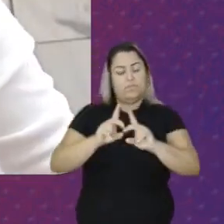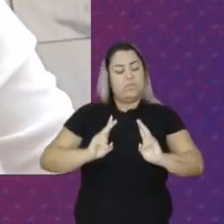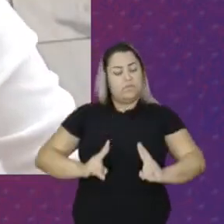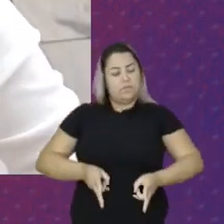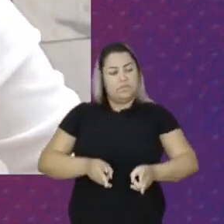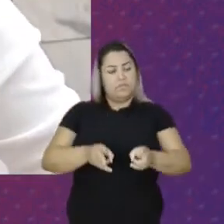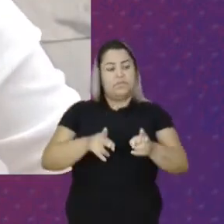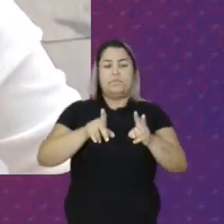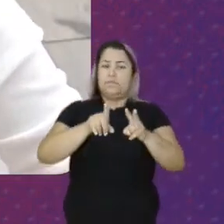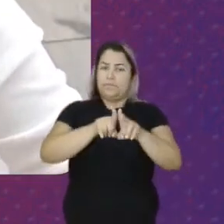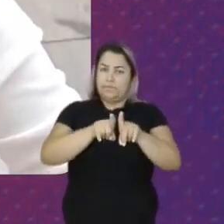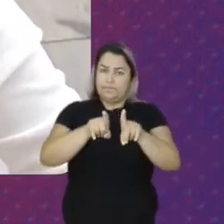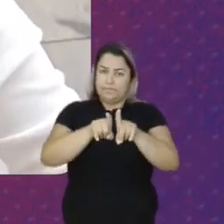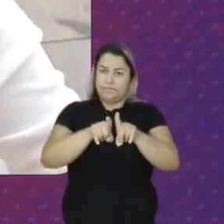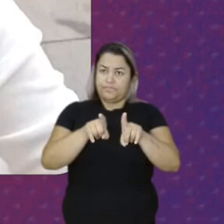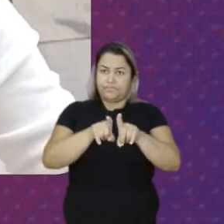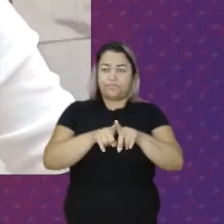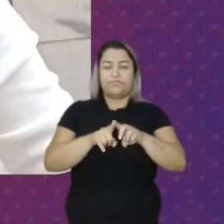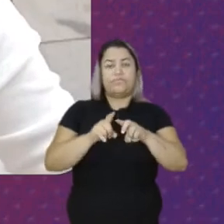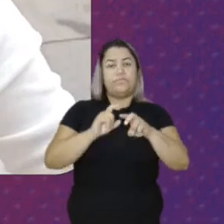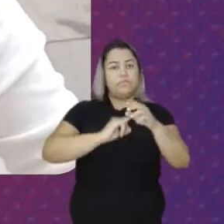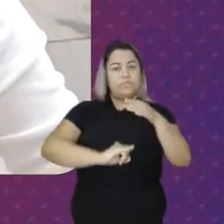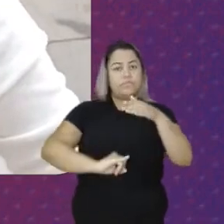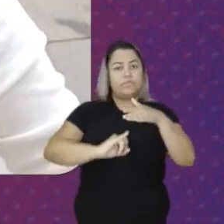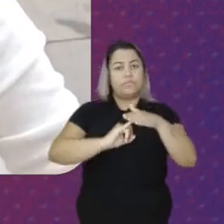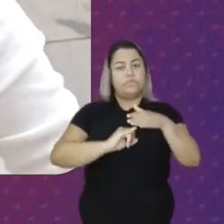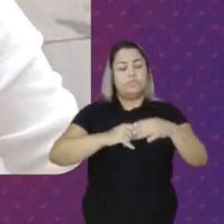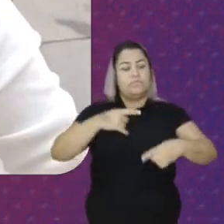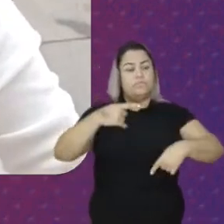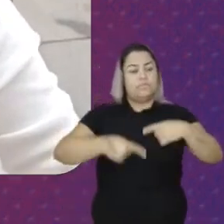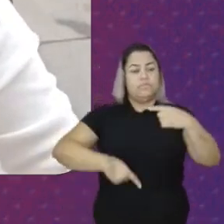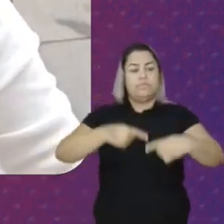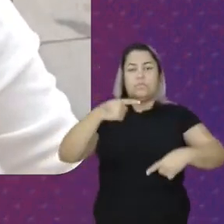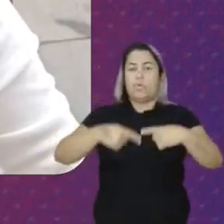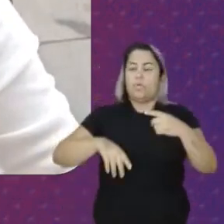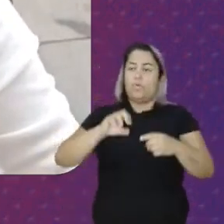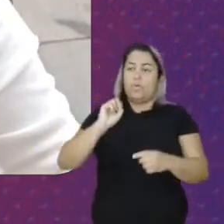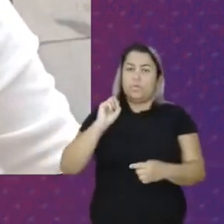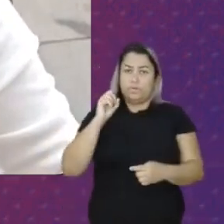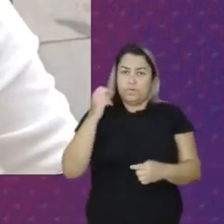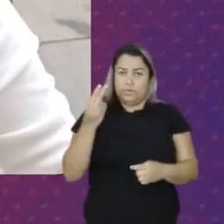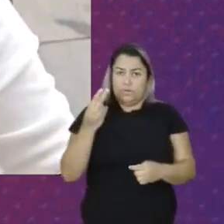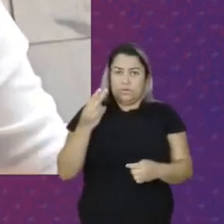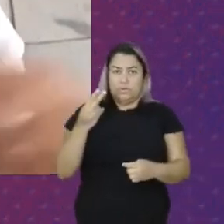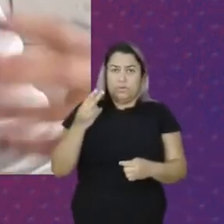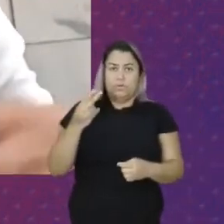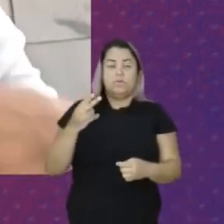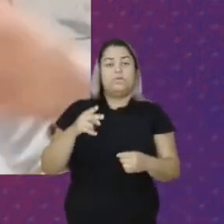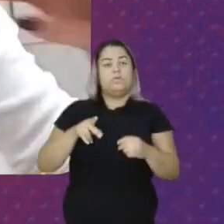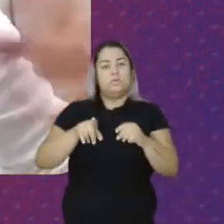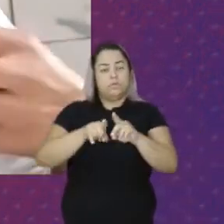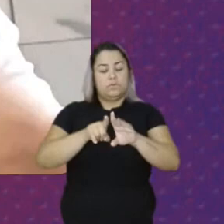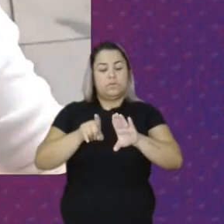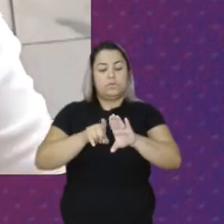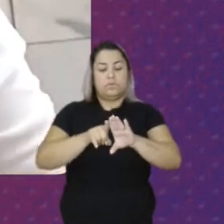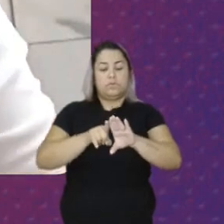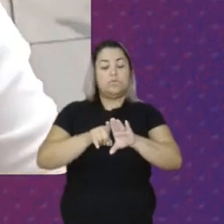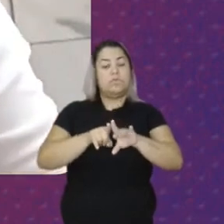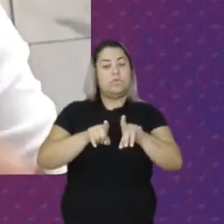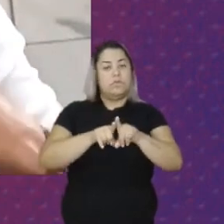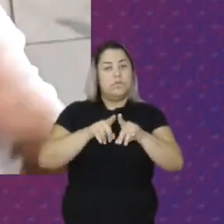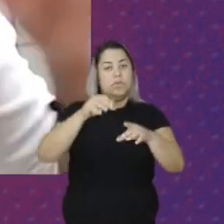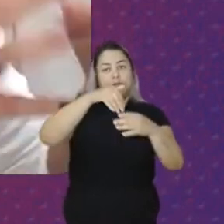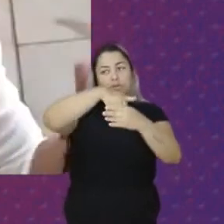da perspectiva institucional da política, qual seja, essa perspectiva